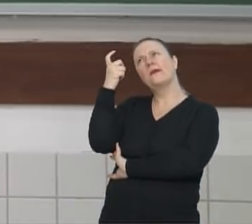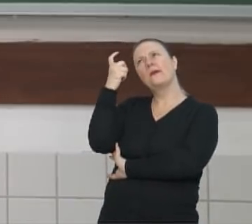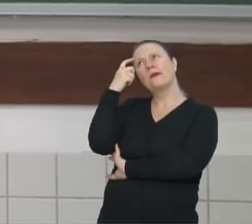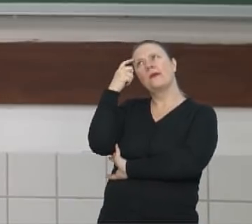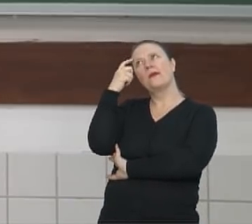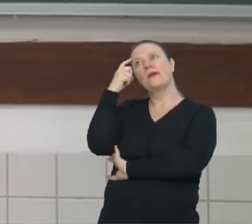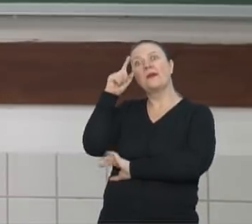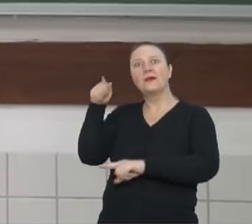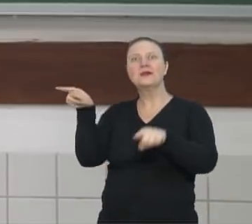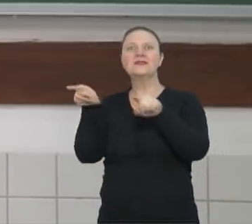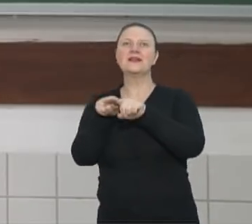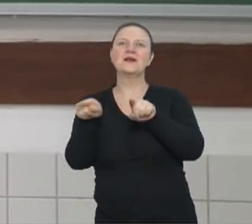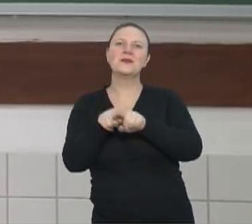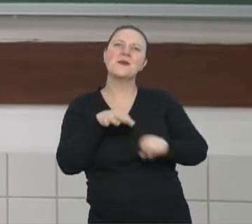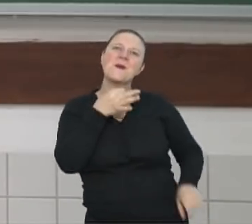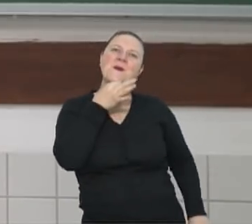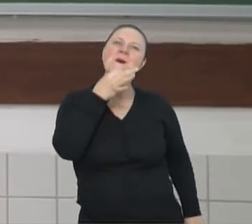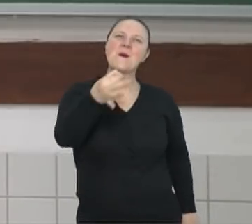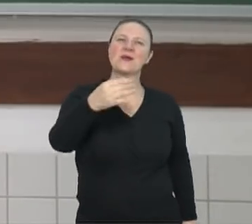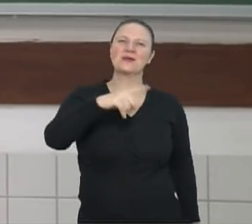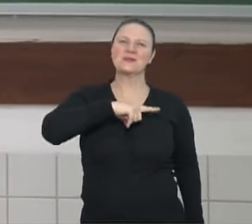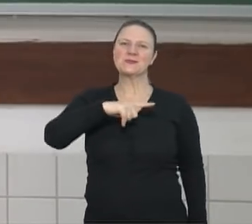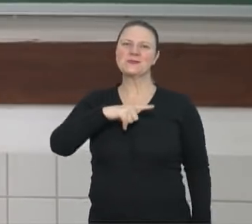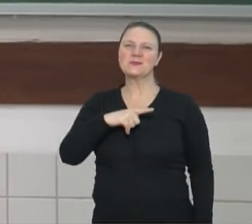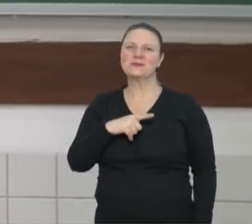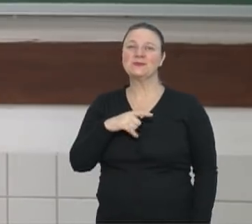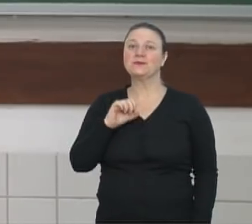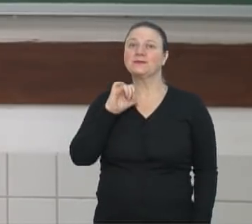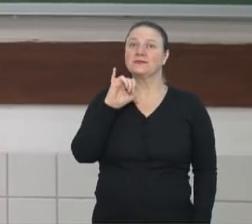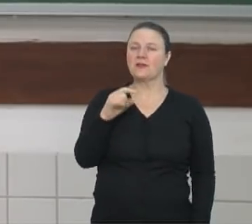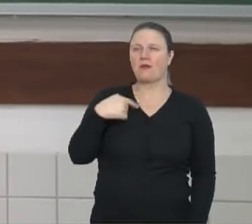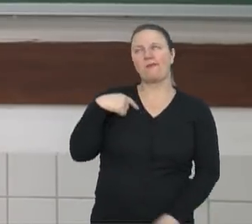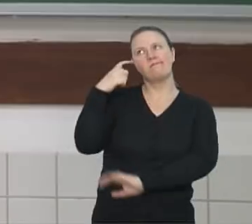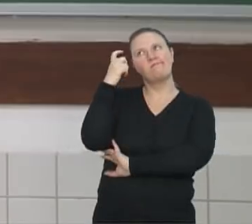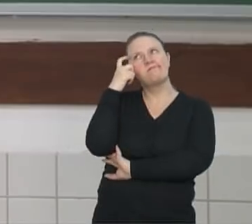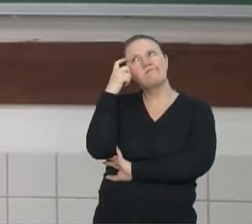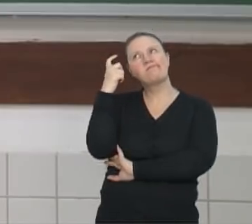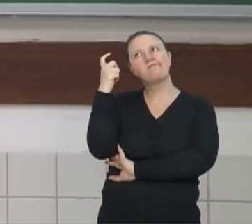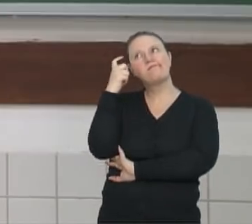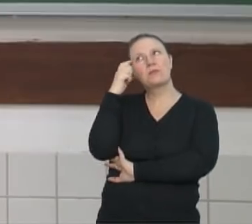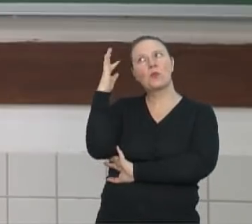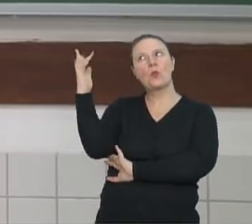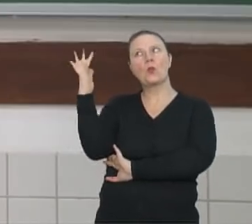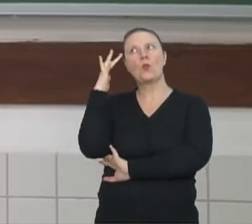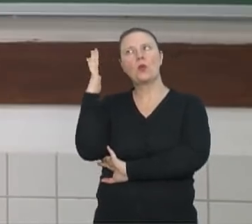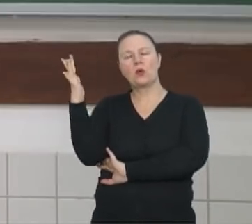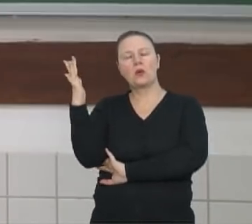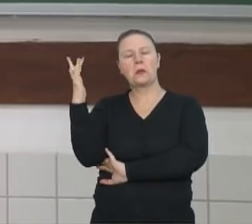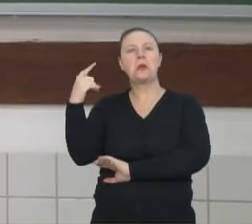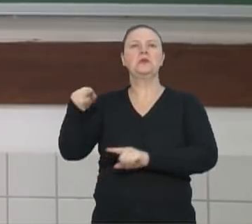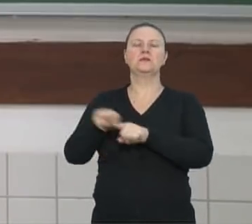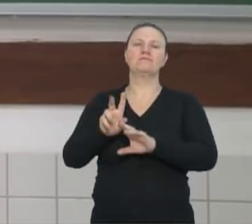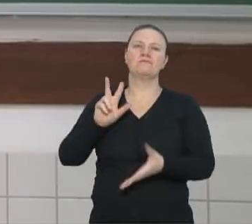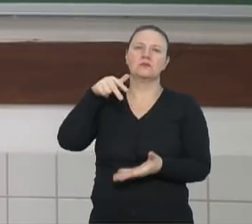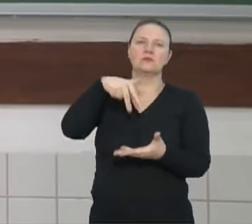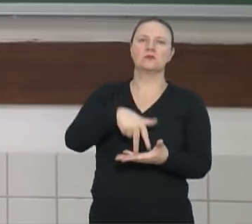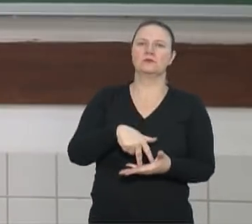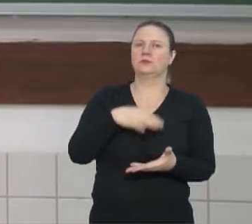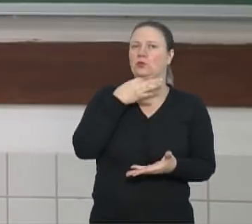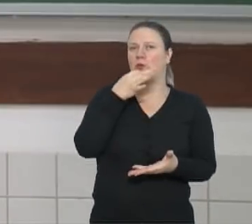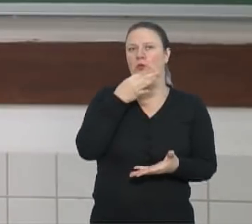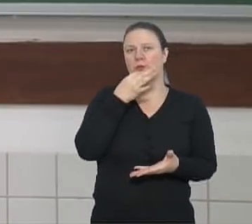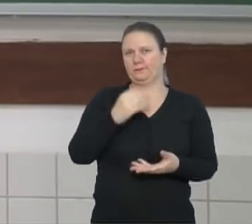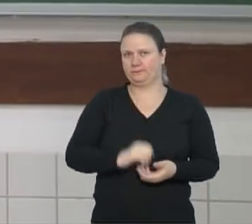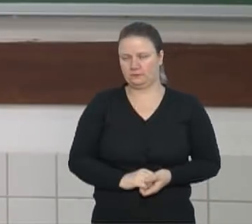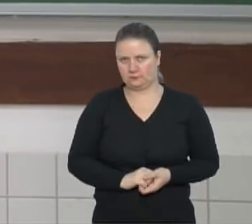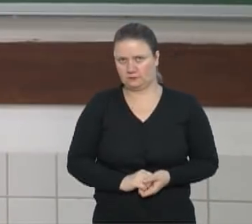opino. Opa, se eu estou pensando alguma coisa, eu vou dar o meu parecer, não é verdade? Nós